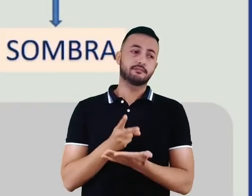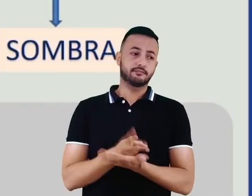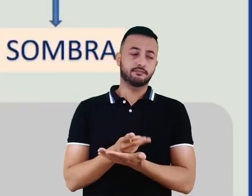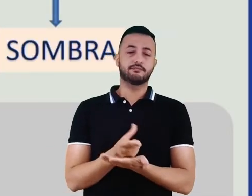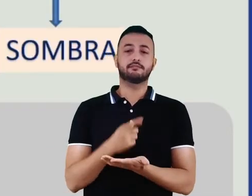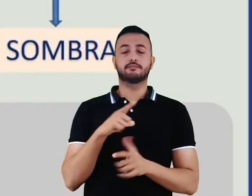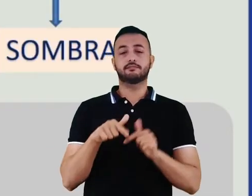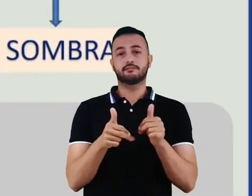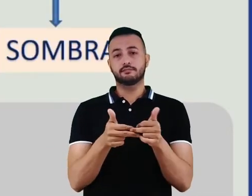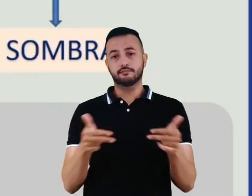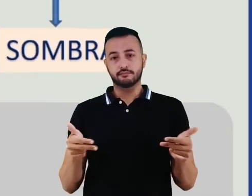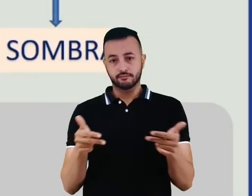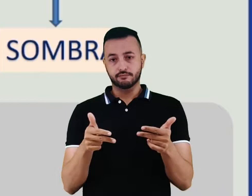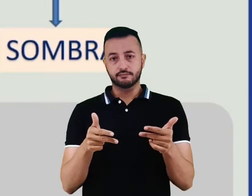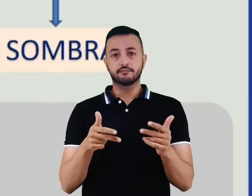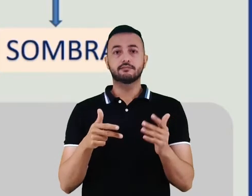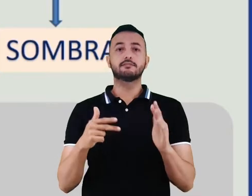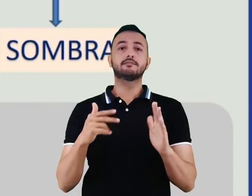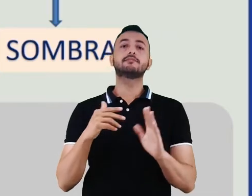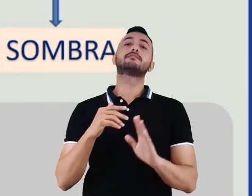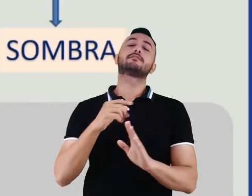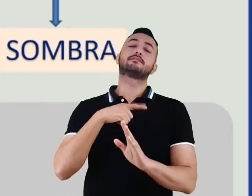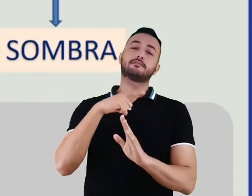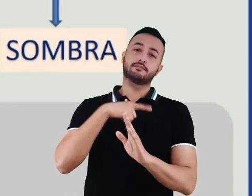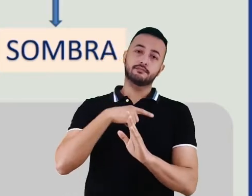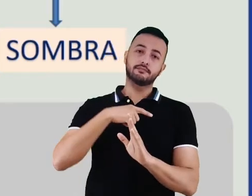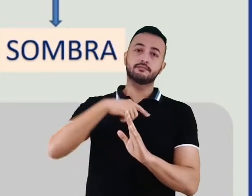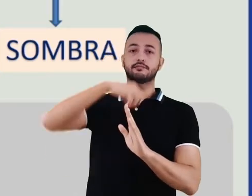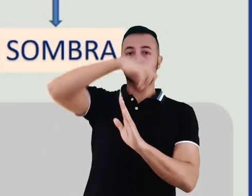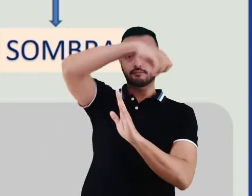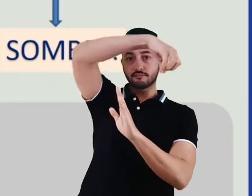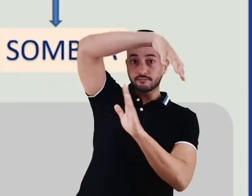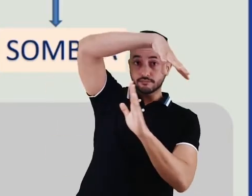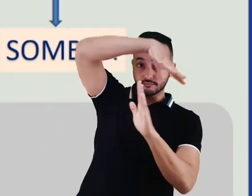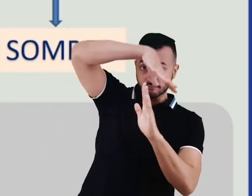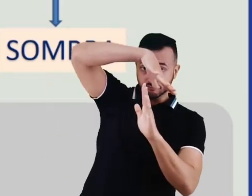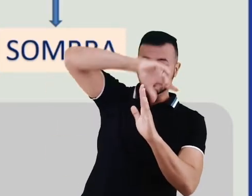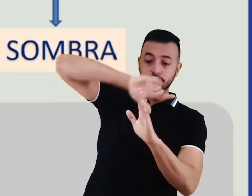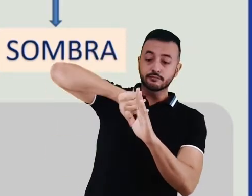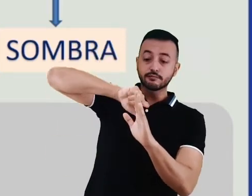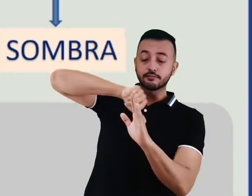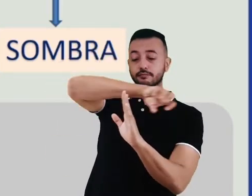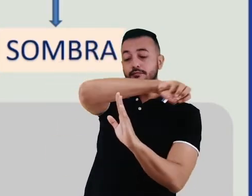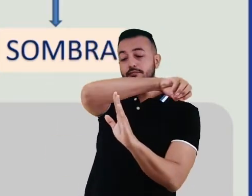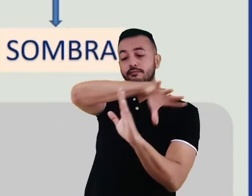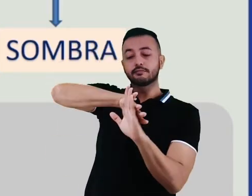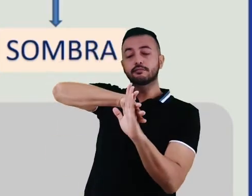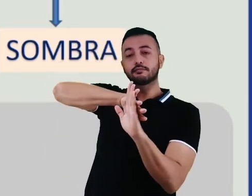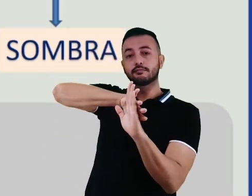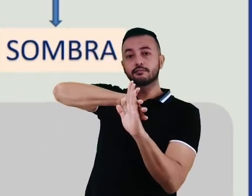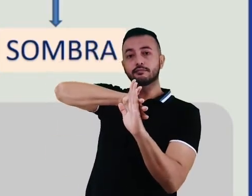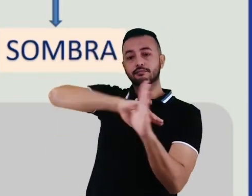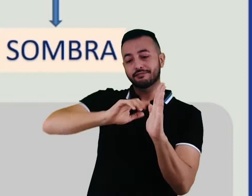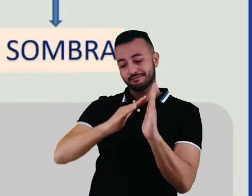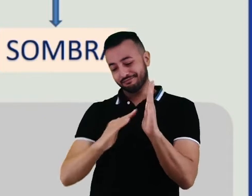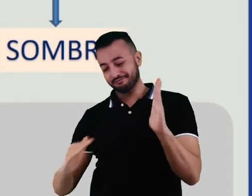um objeto bloqueando o caminho da fonte de luz, surgirá uma